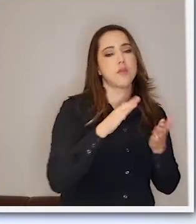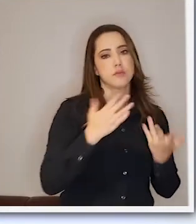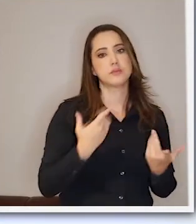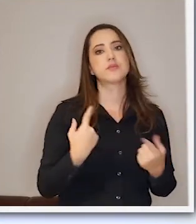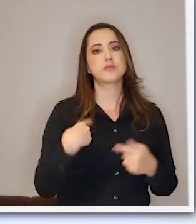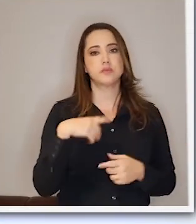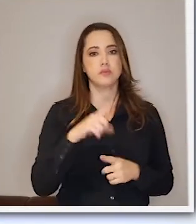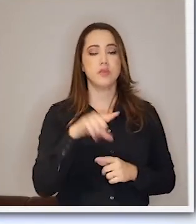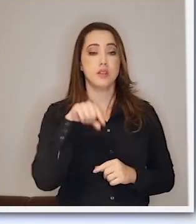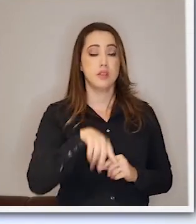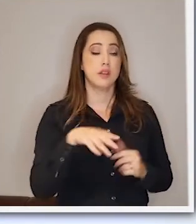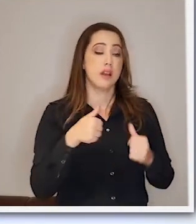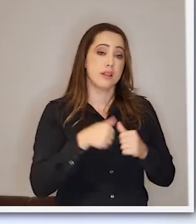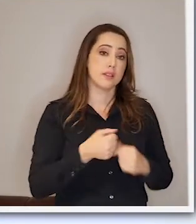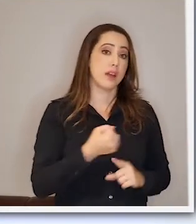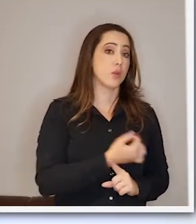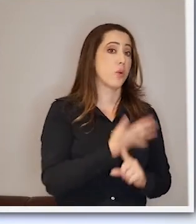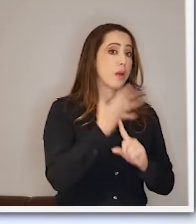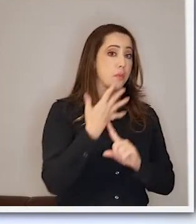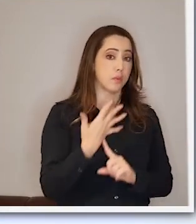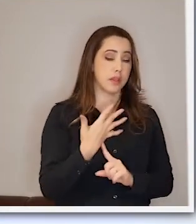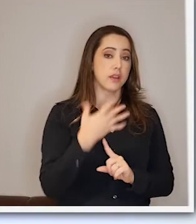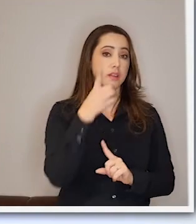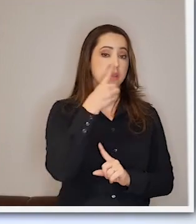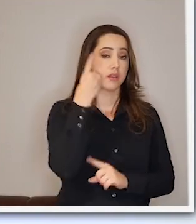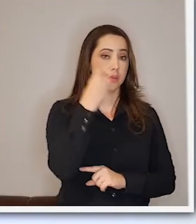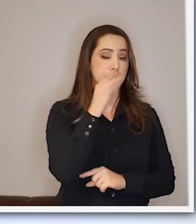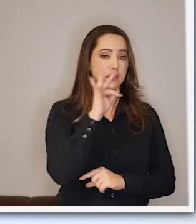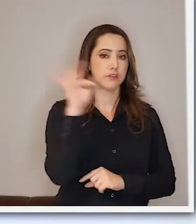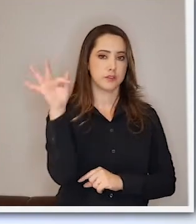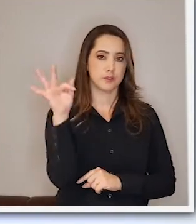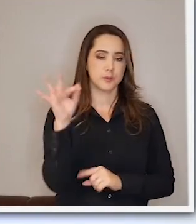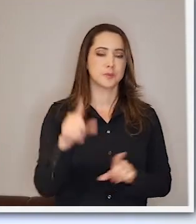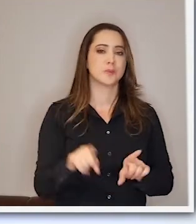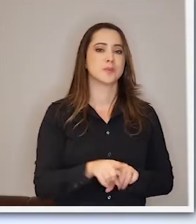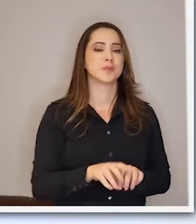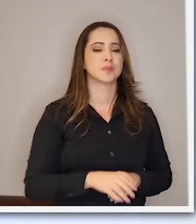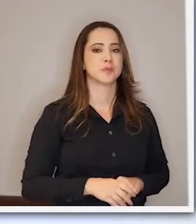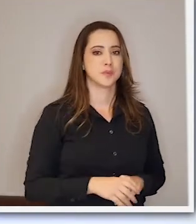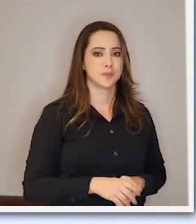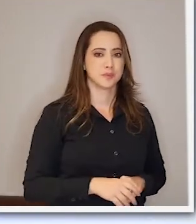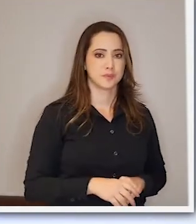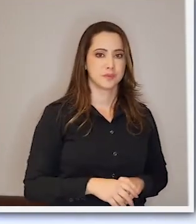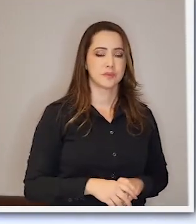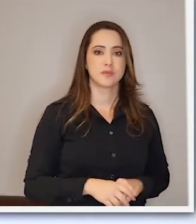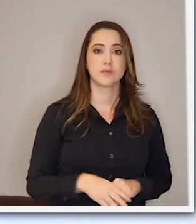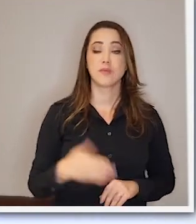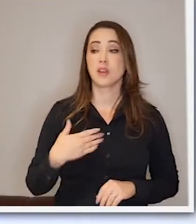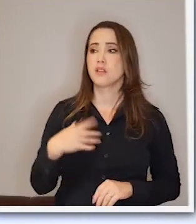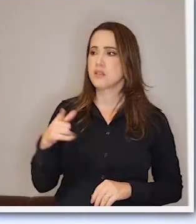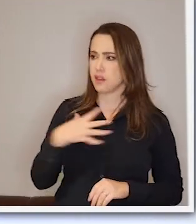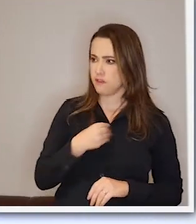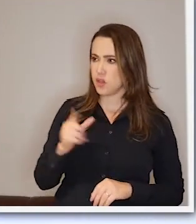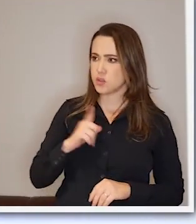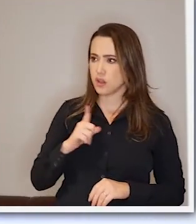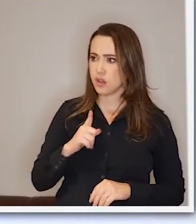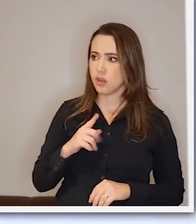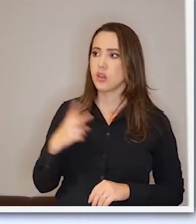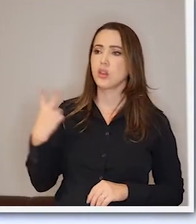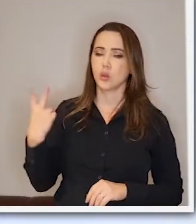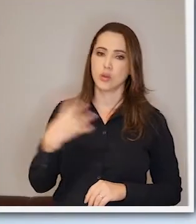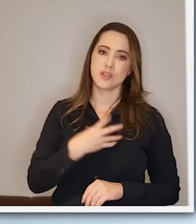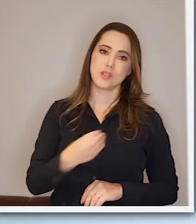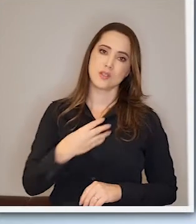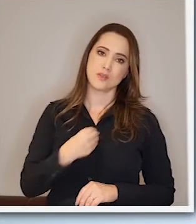na semana final da janela partidária, a vir pré-candidato por Brasília e estou no Republicanos. Você tem filhos? Tenho um casal